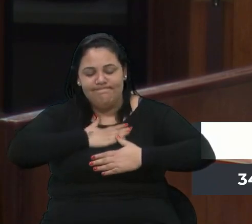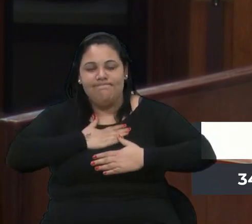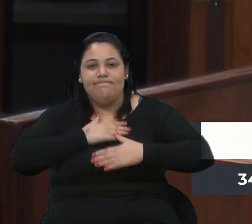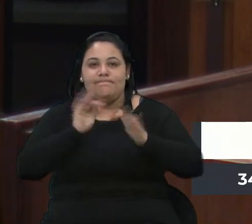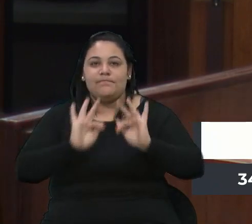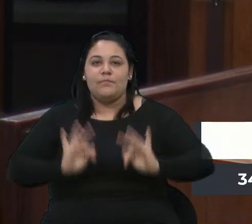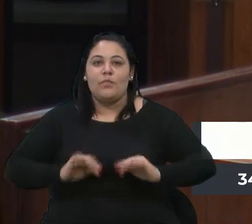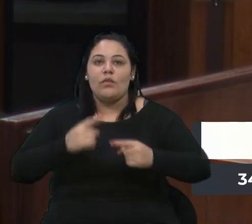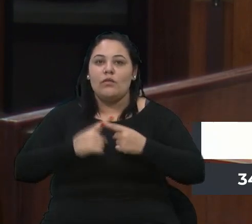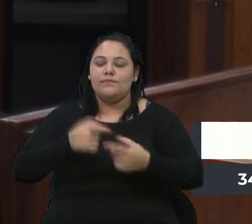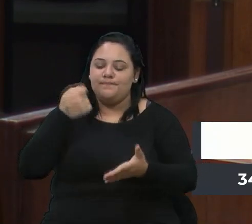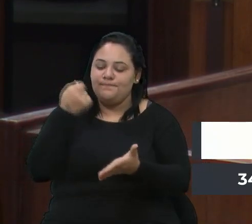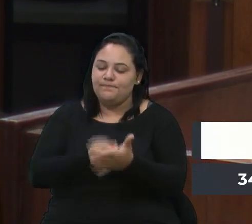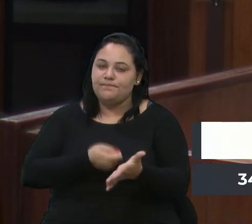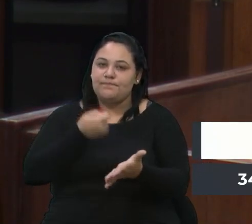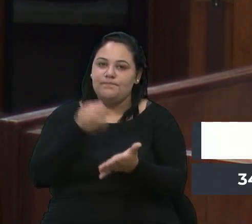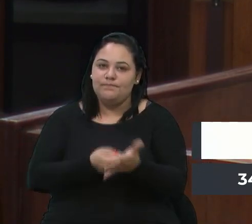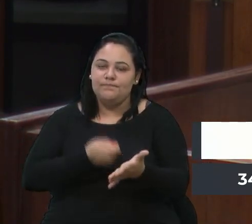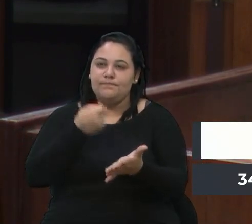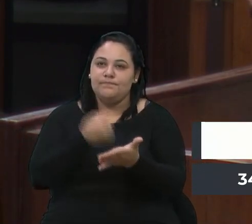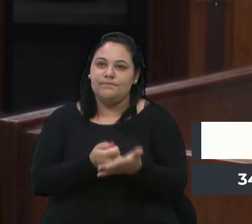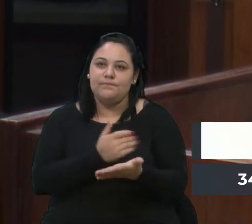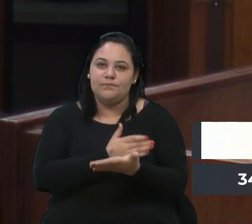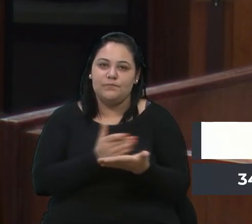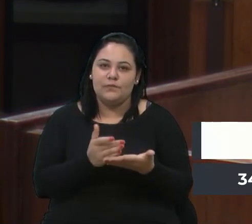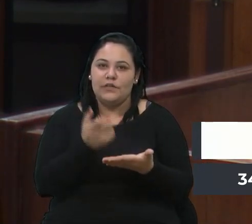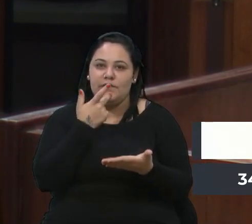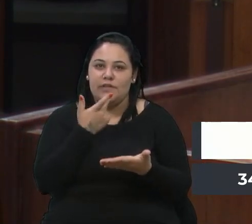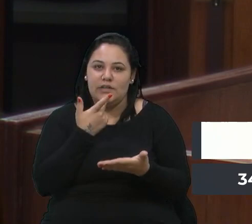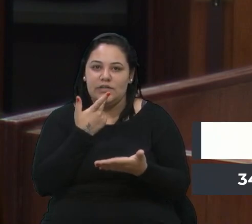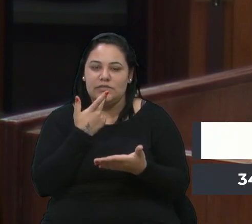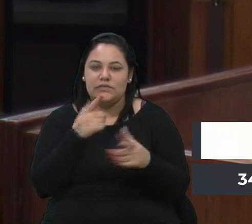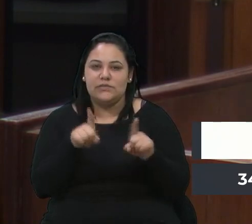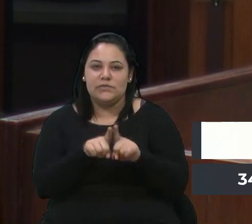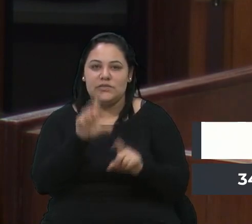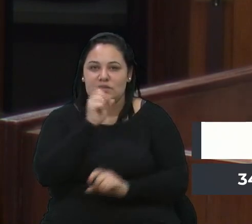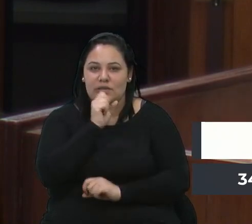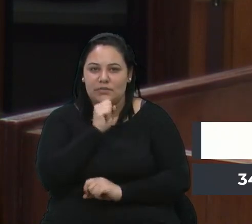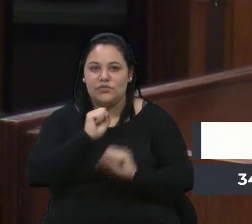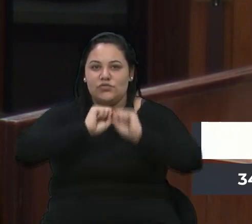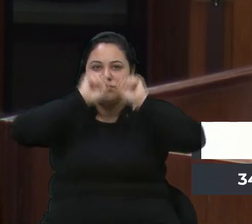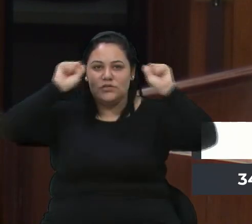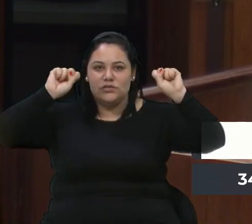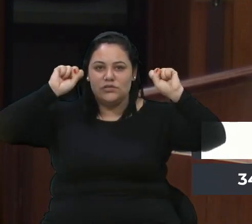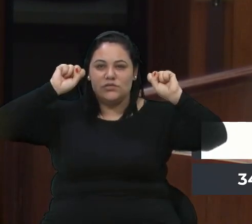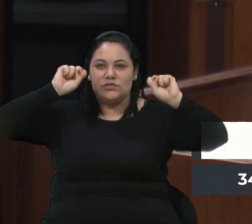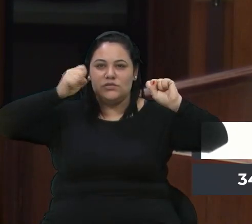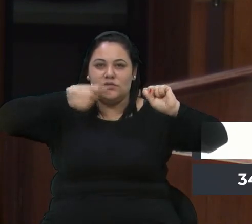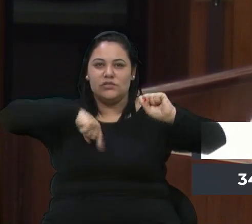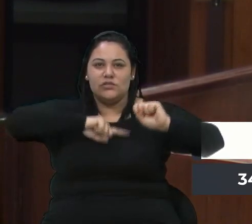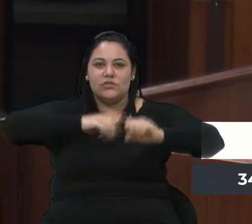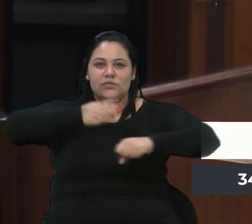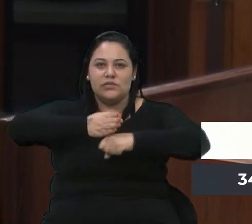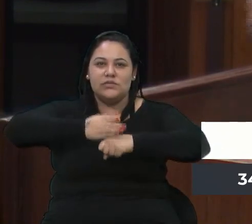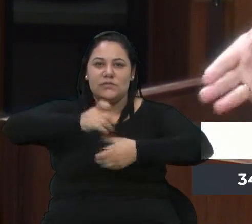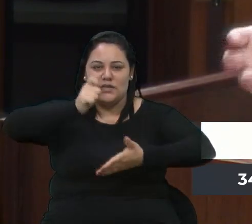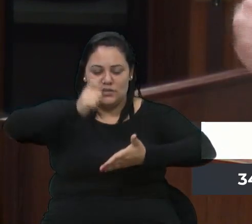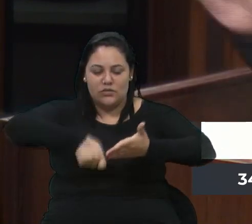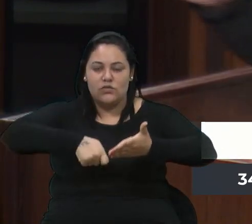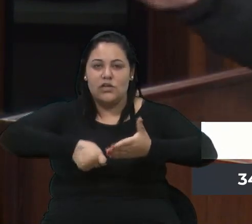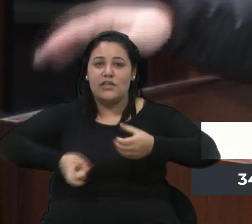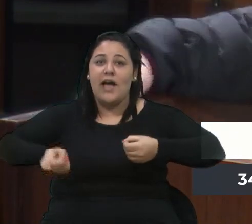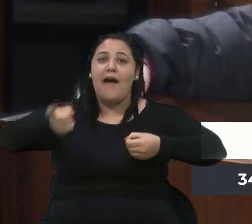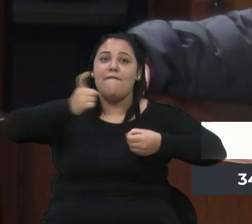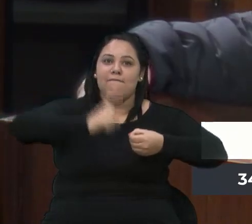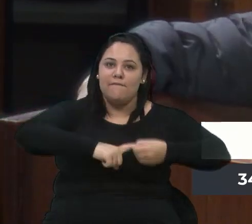porque foi uma luta desde o início, e falar também da de sábado de manhã, que a gente foi na assinatura da retomada das